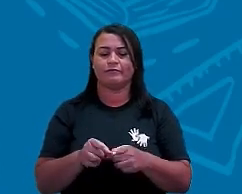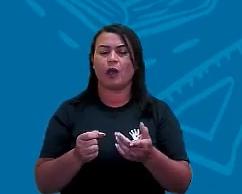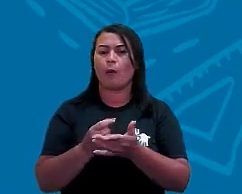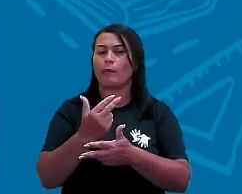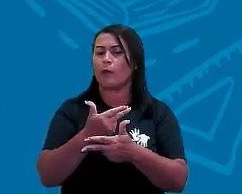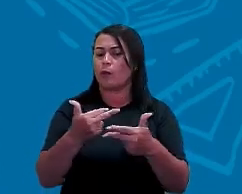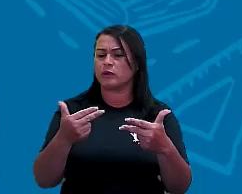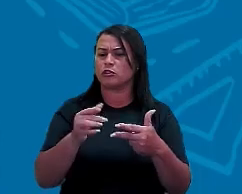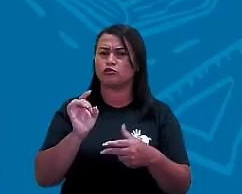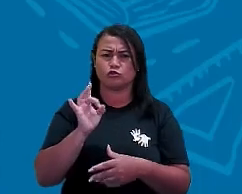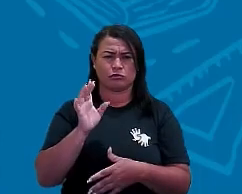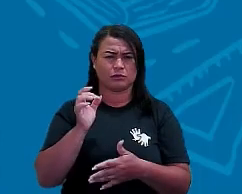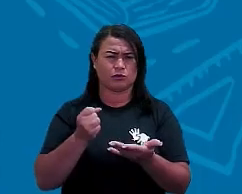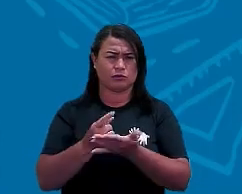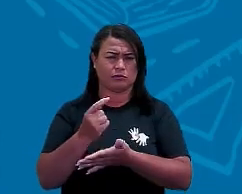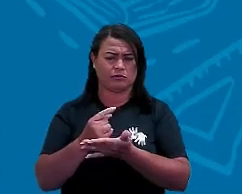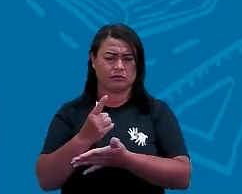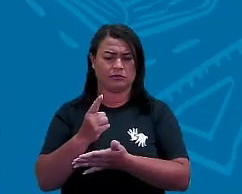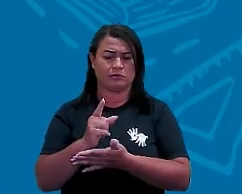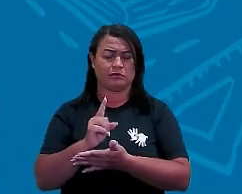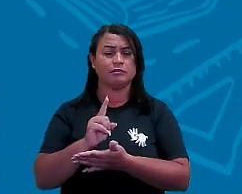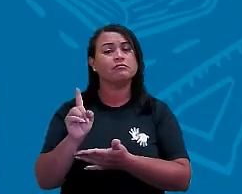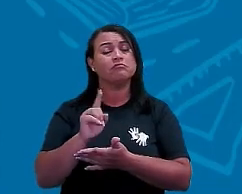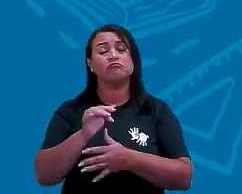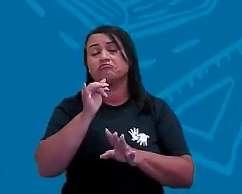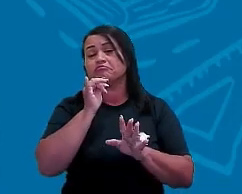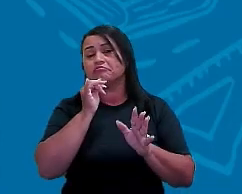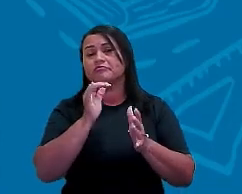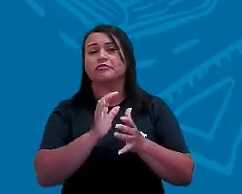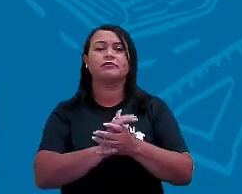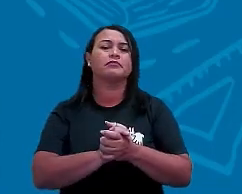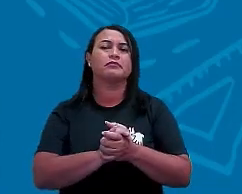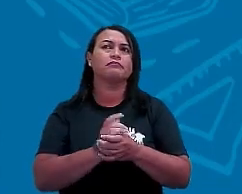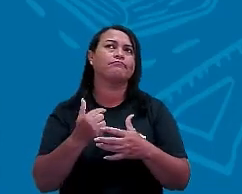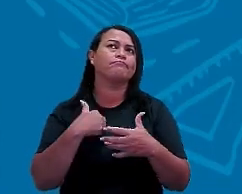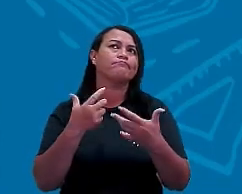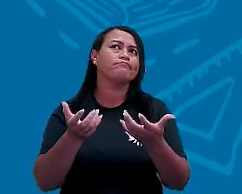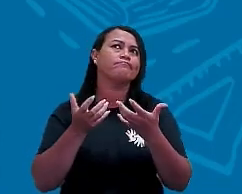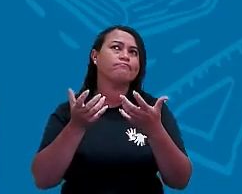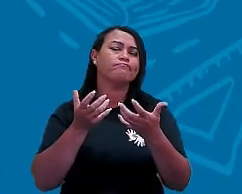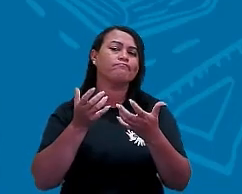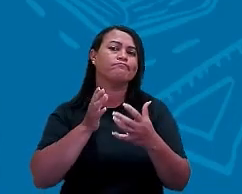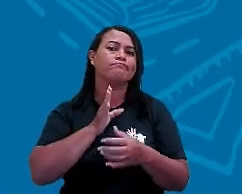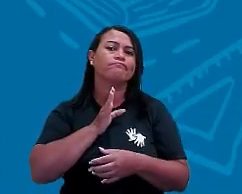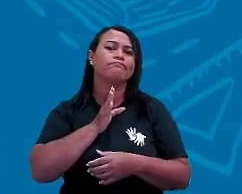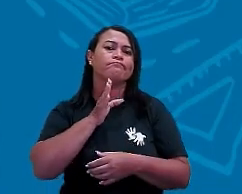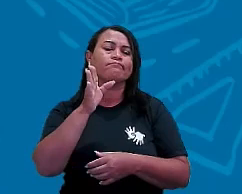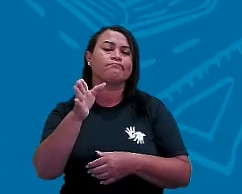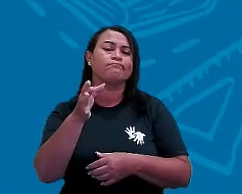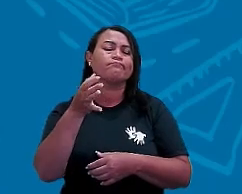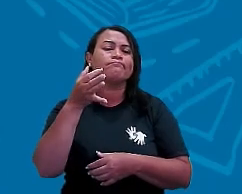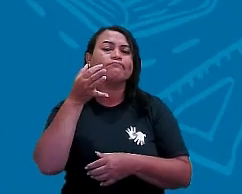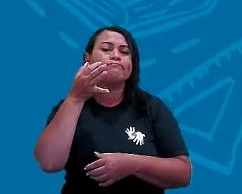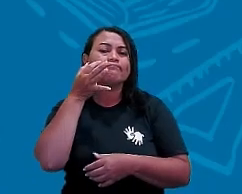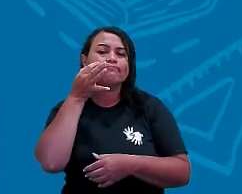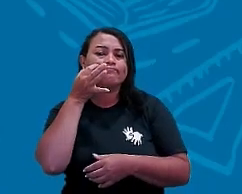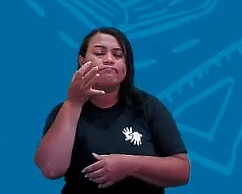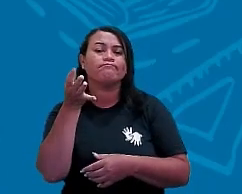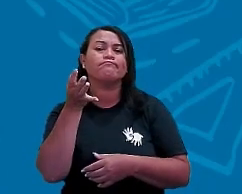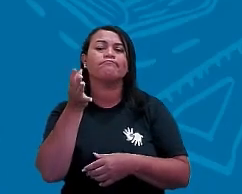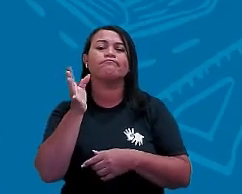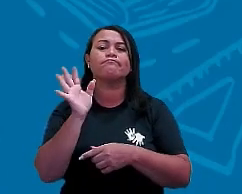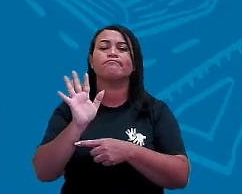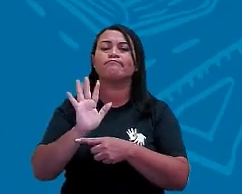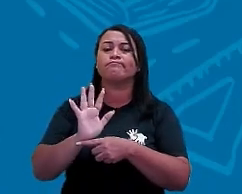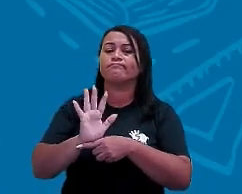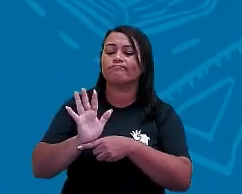para comprar, não, né? Por exemplo, eu quero ir no cinema e quero assistir um